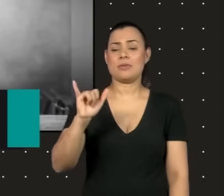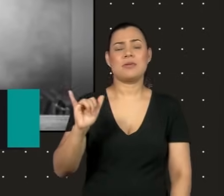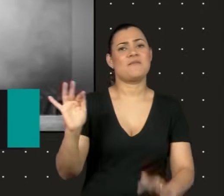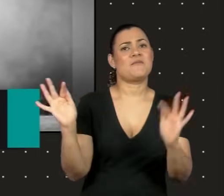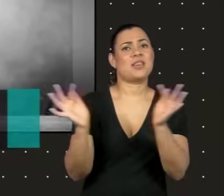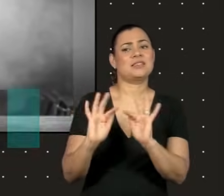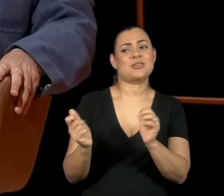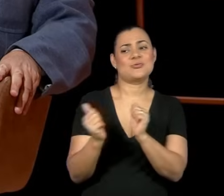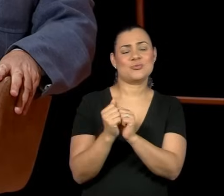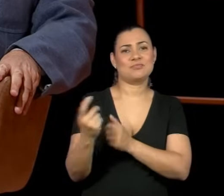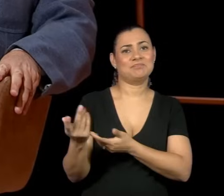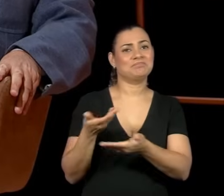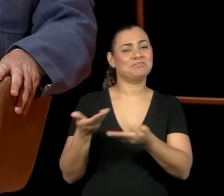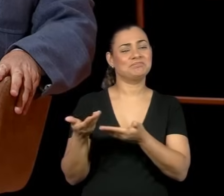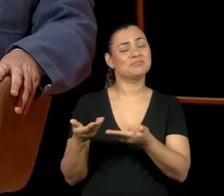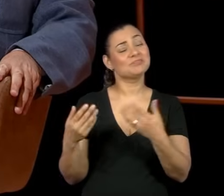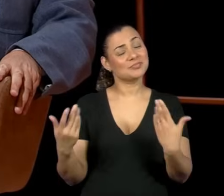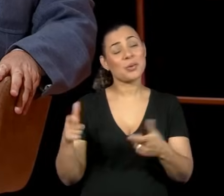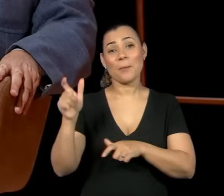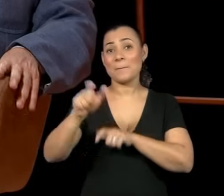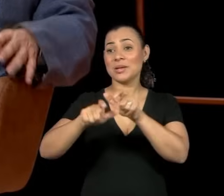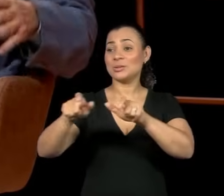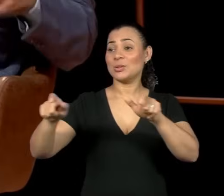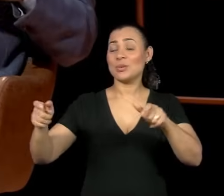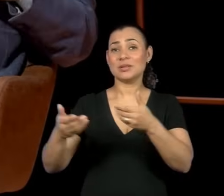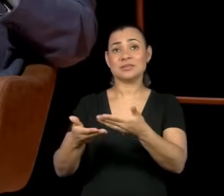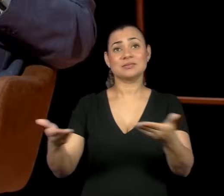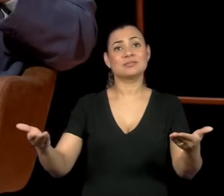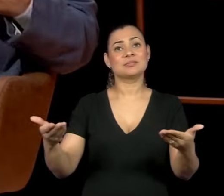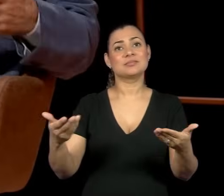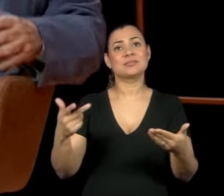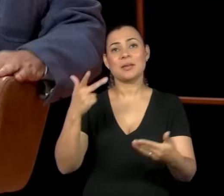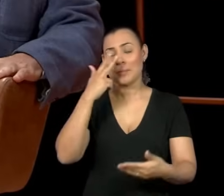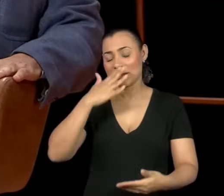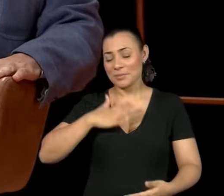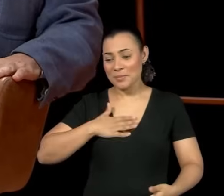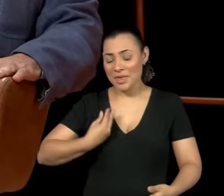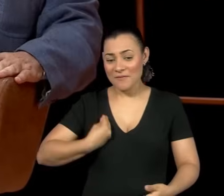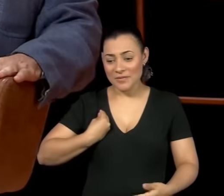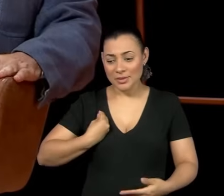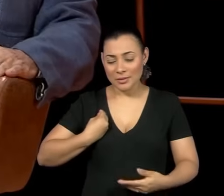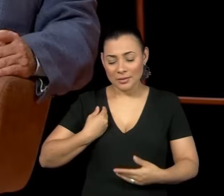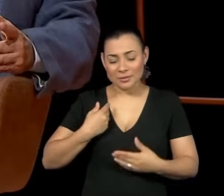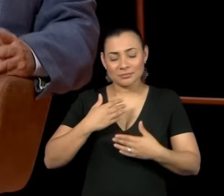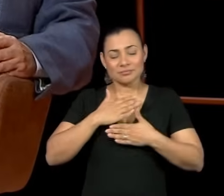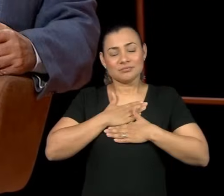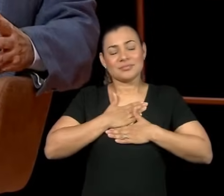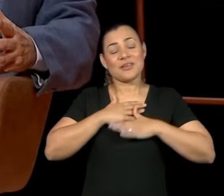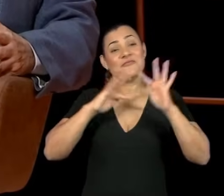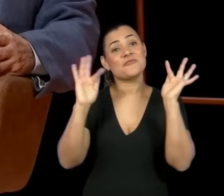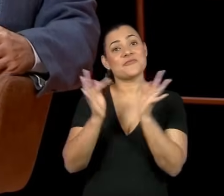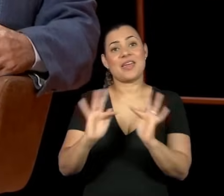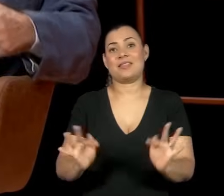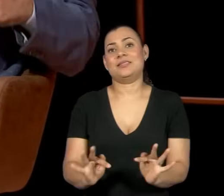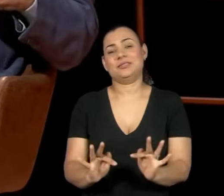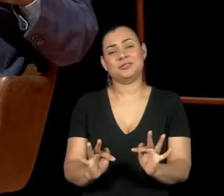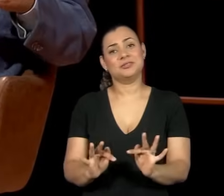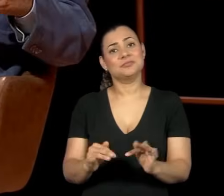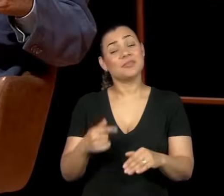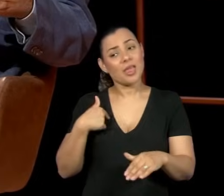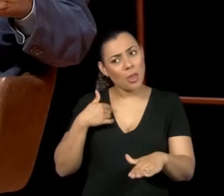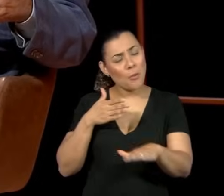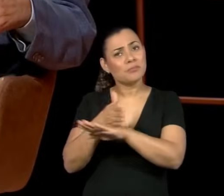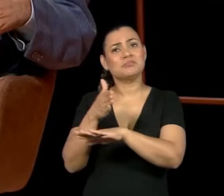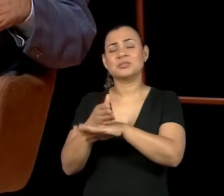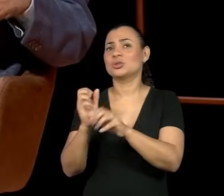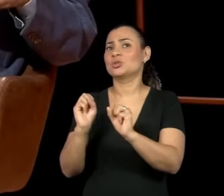felicidade. São pessoas que gratificam a carreira do empresário. Porque eu me envolvo muito